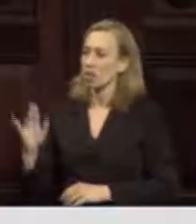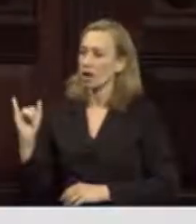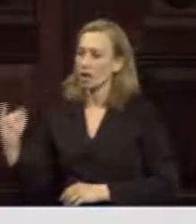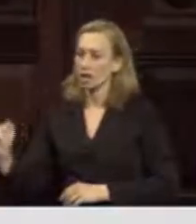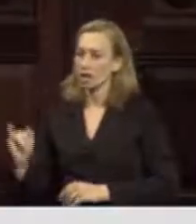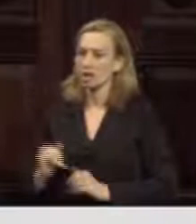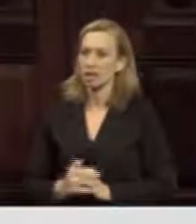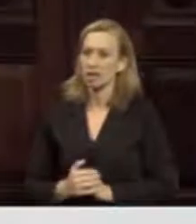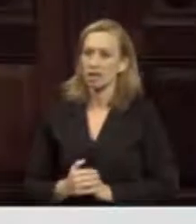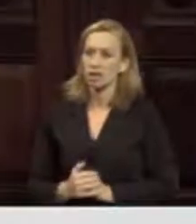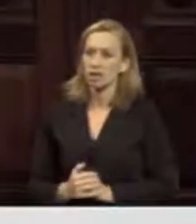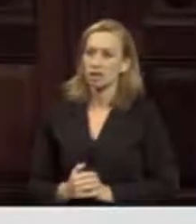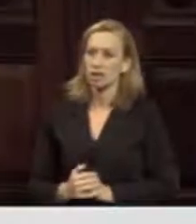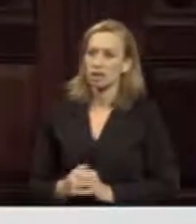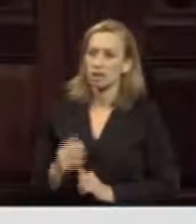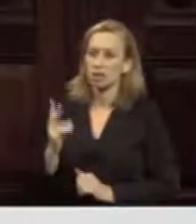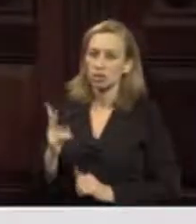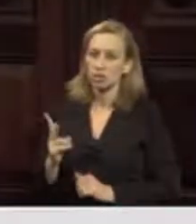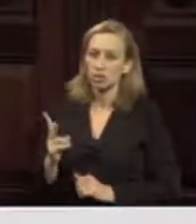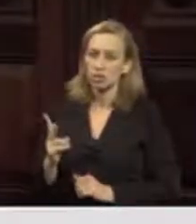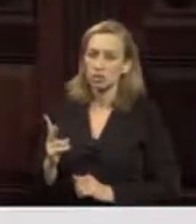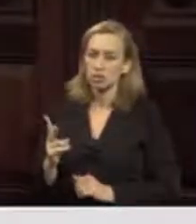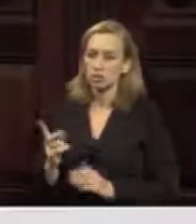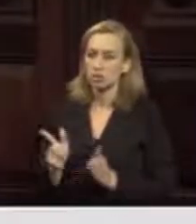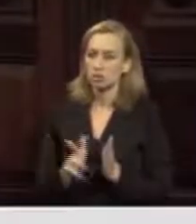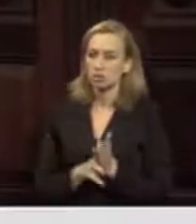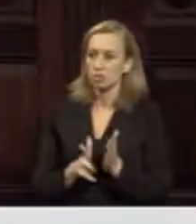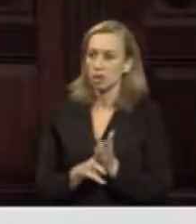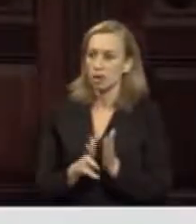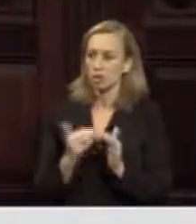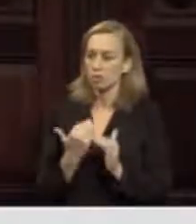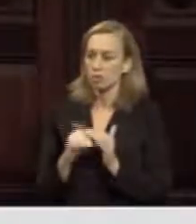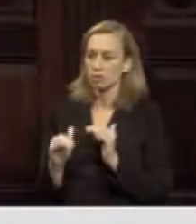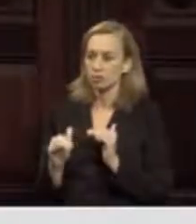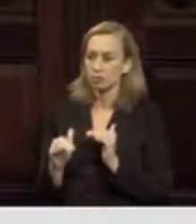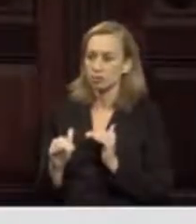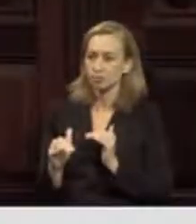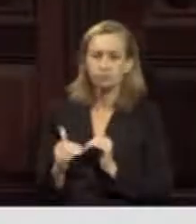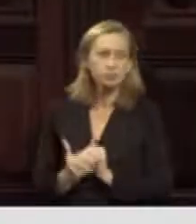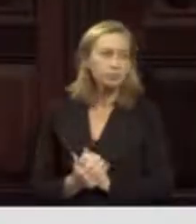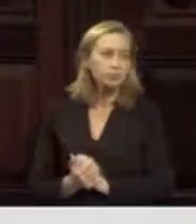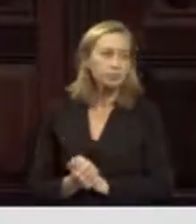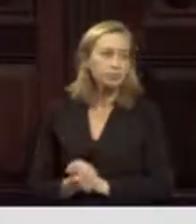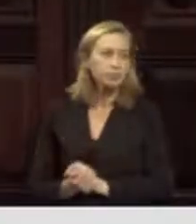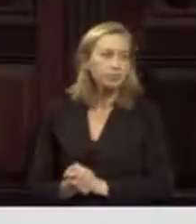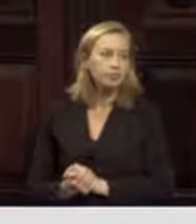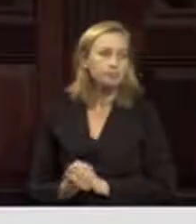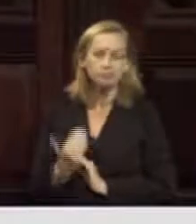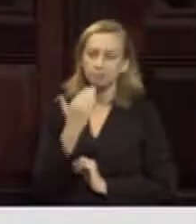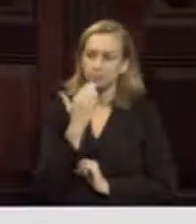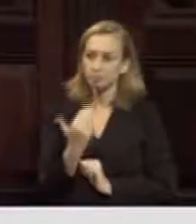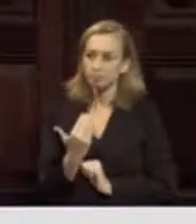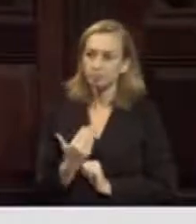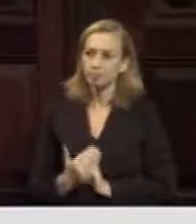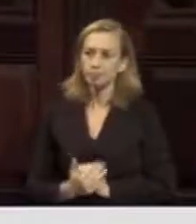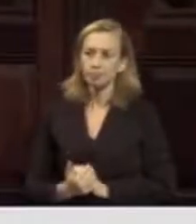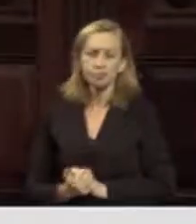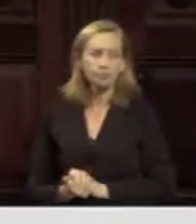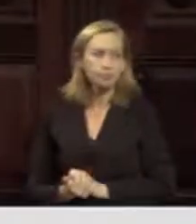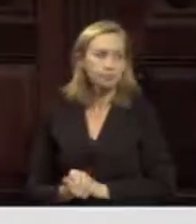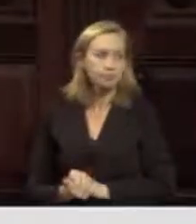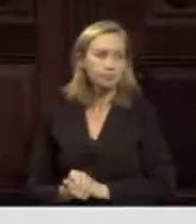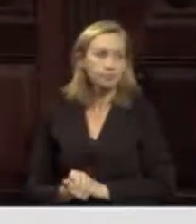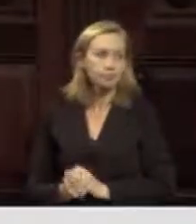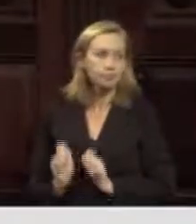mandei 2 ofícios para o interventor federal, o general Braga Neto, pedindo a ele para